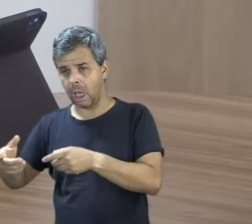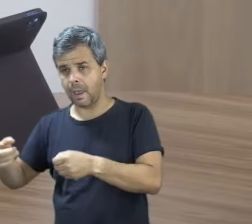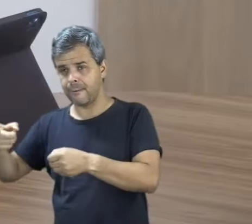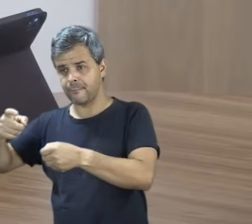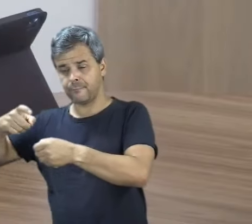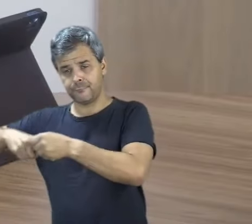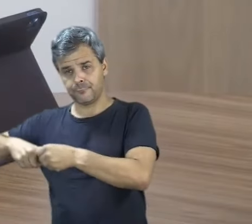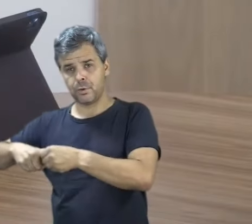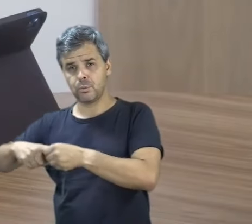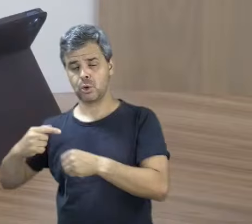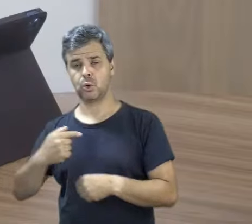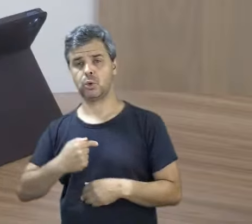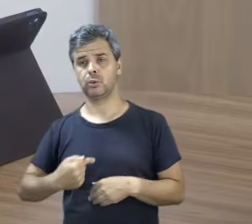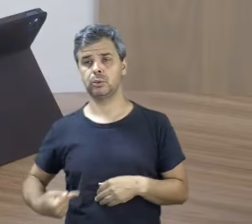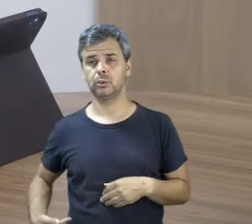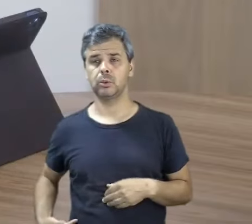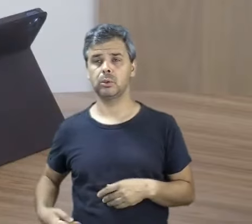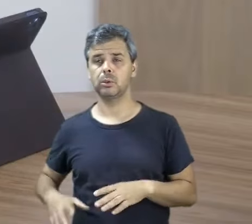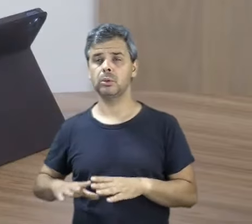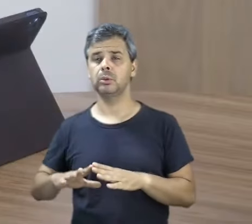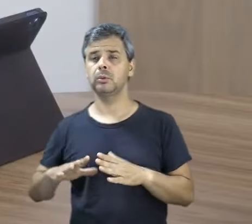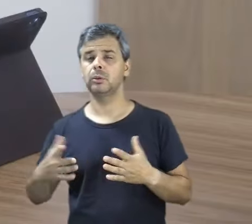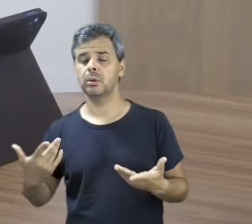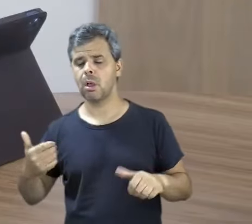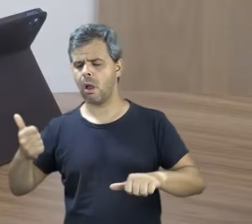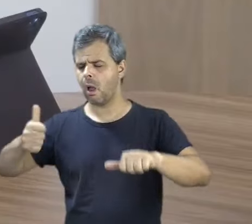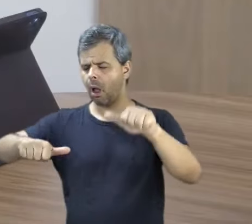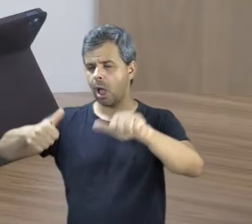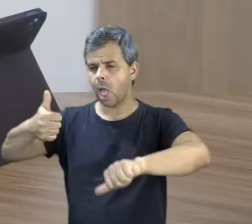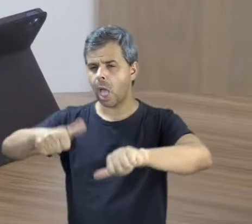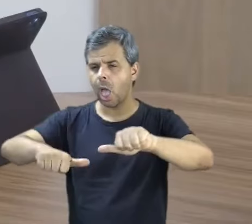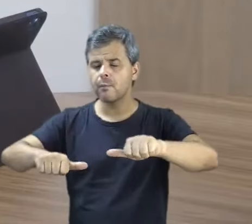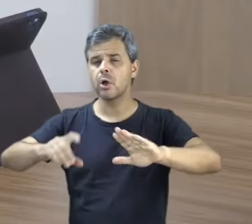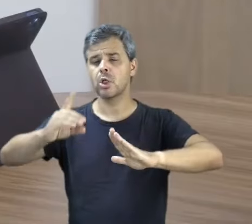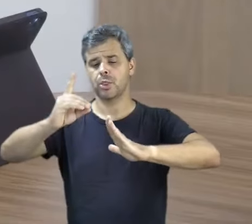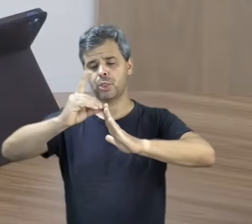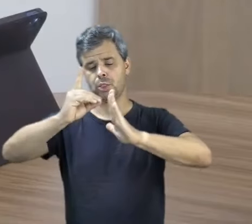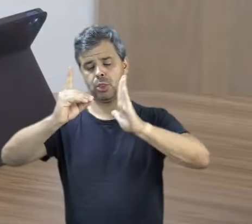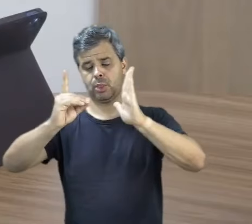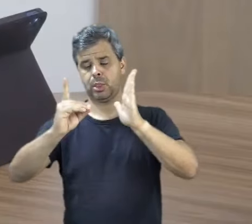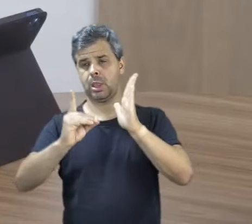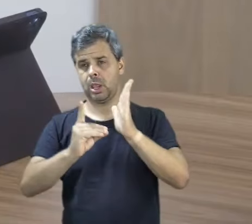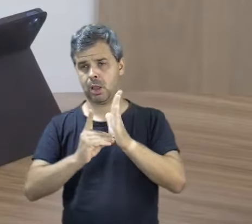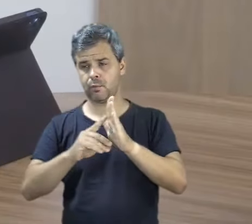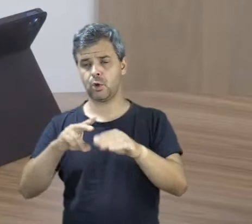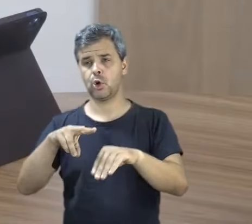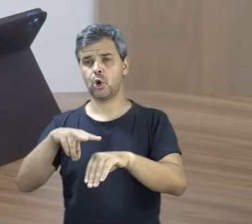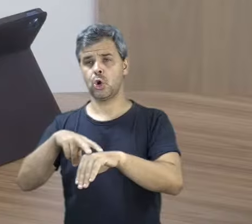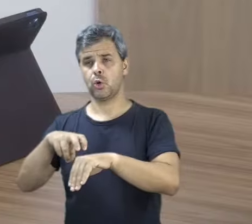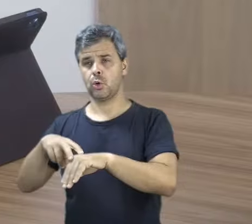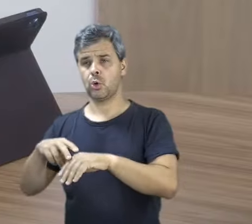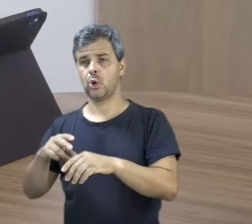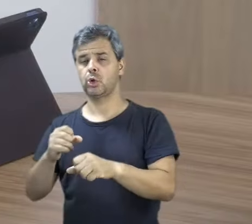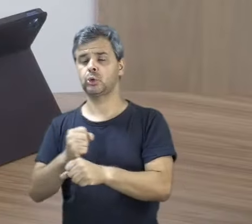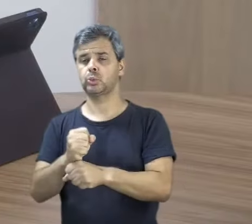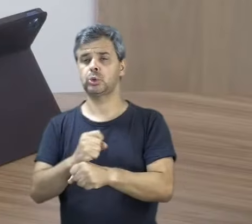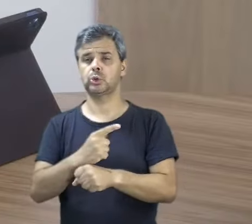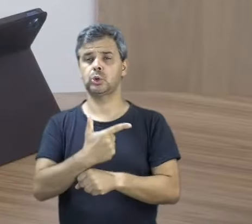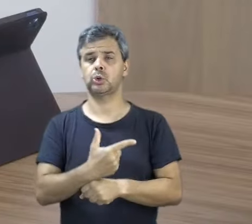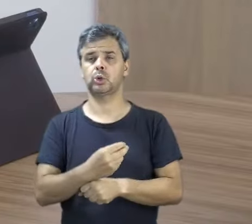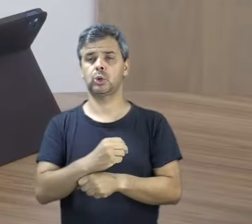para o governo, passa por um momento de avaliar todos os decretos que foram convocados em